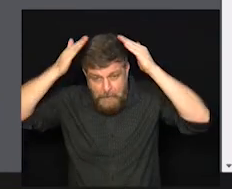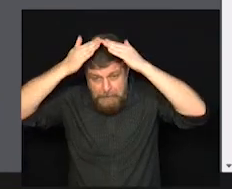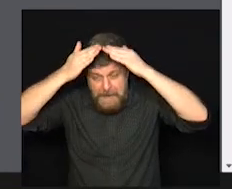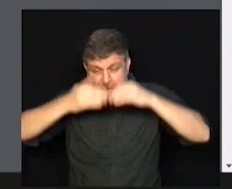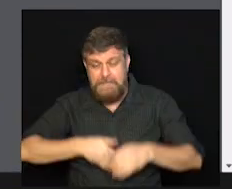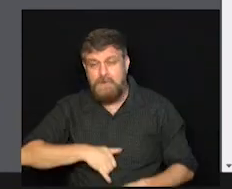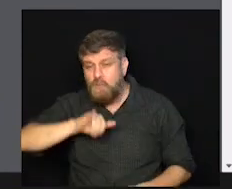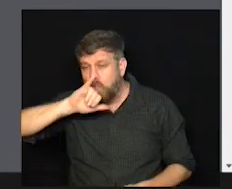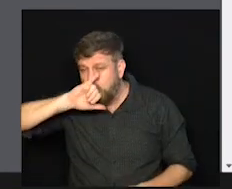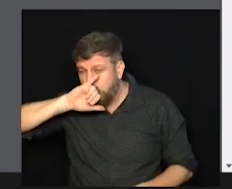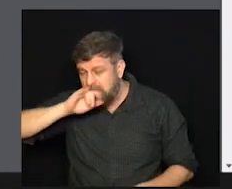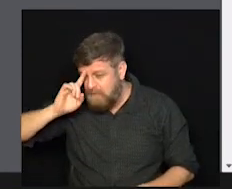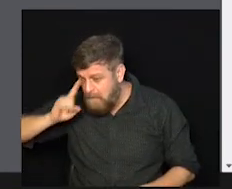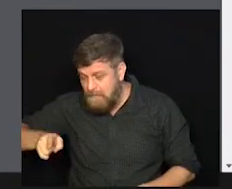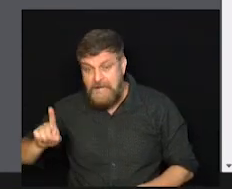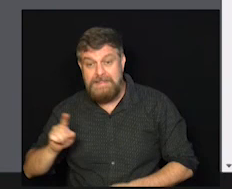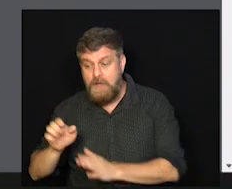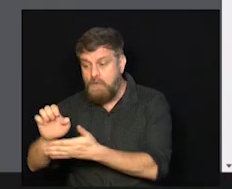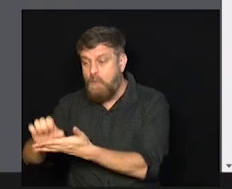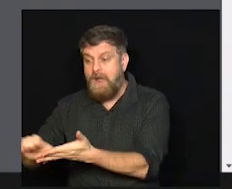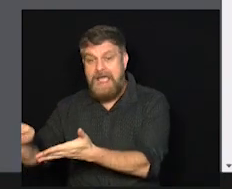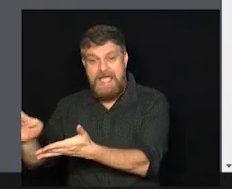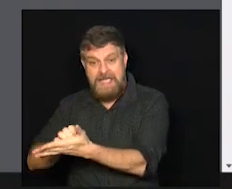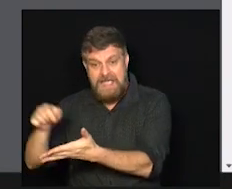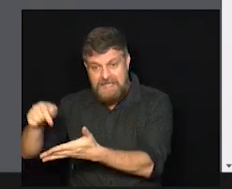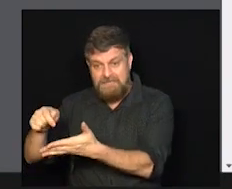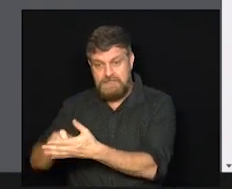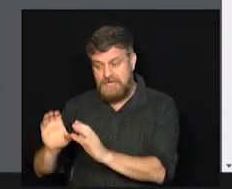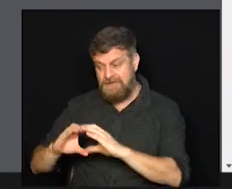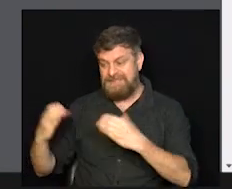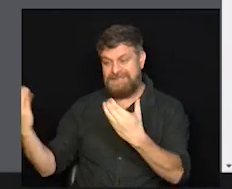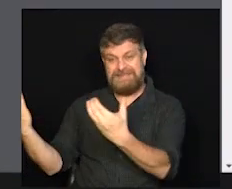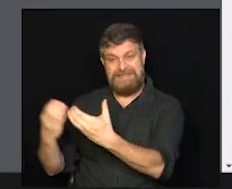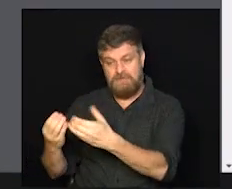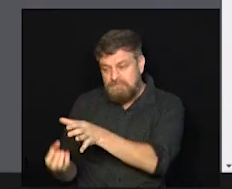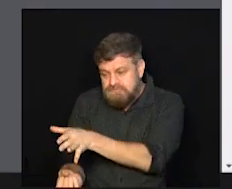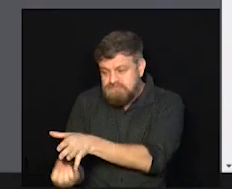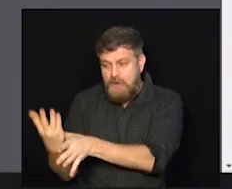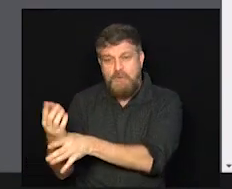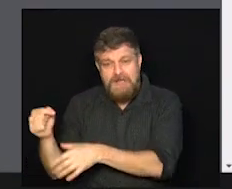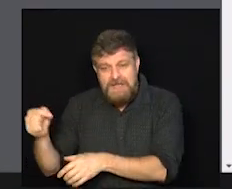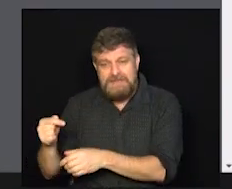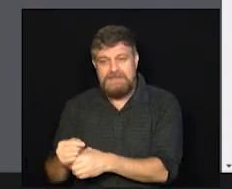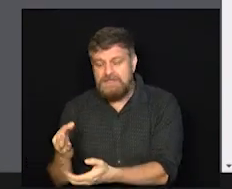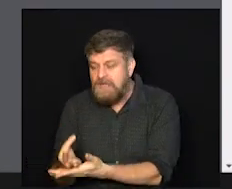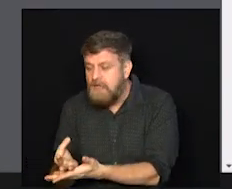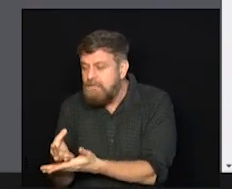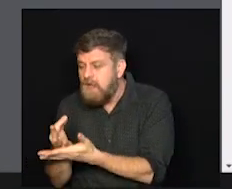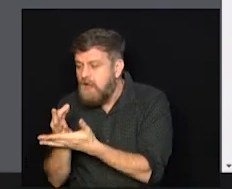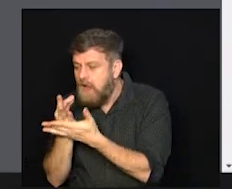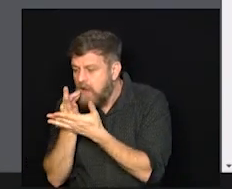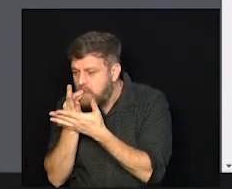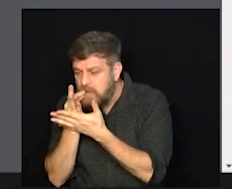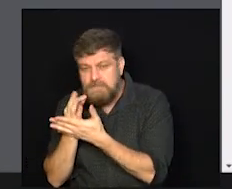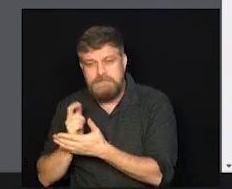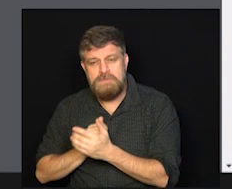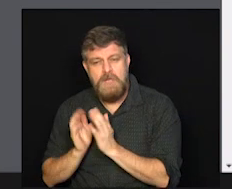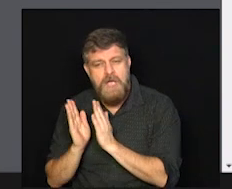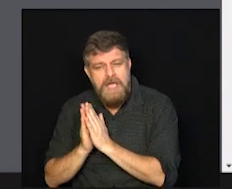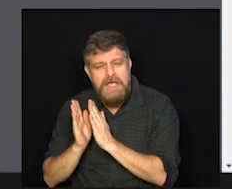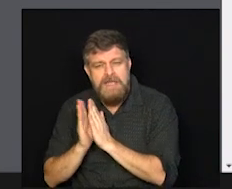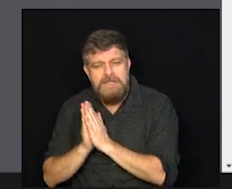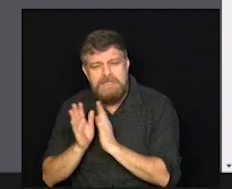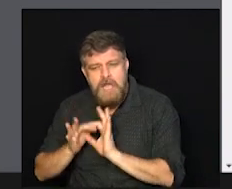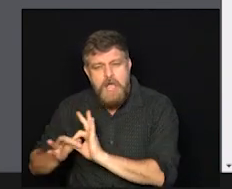arcebispo, mas que vem do Evangelho reunido no meio da comunidade ao celebrar a Eucaristia, rezar juntos e manifestar a